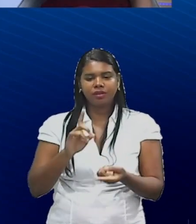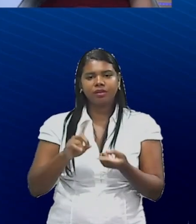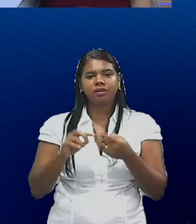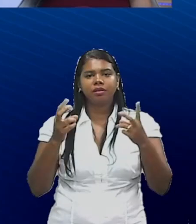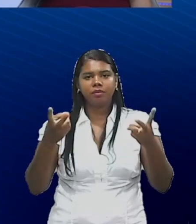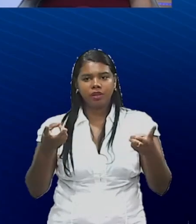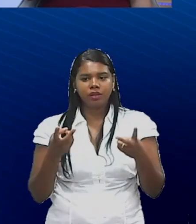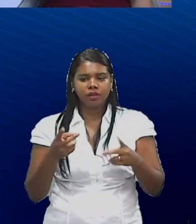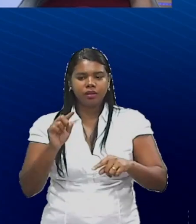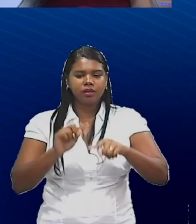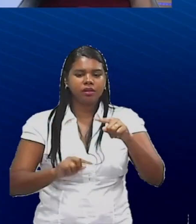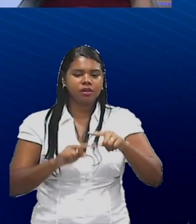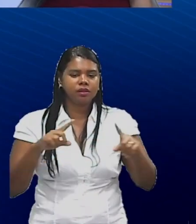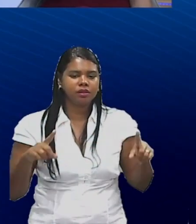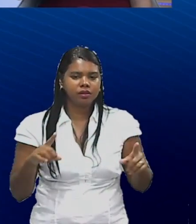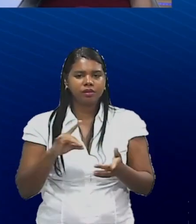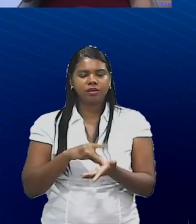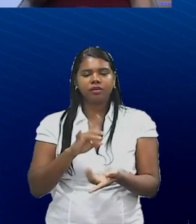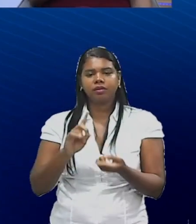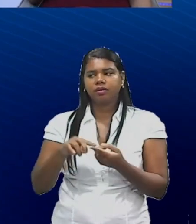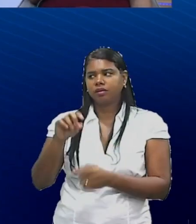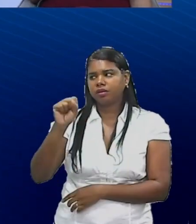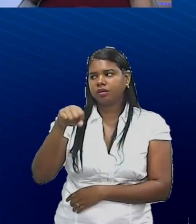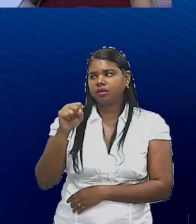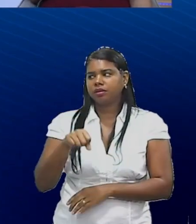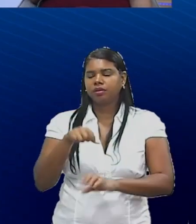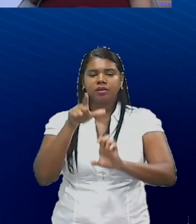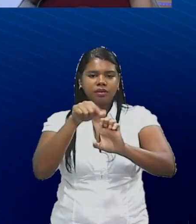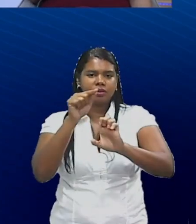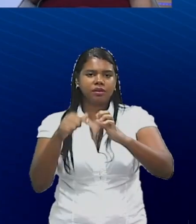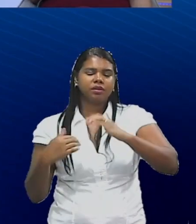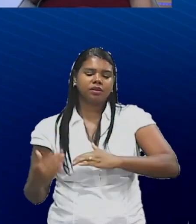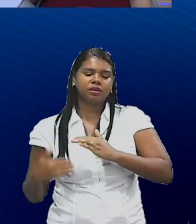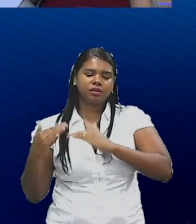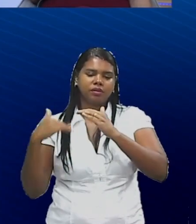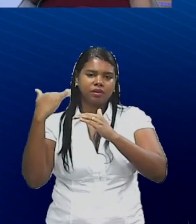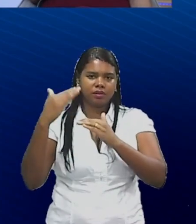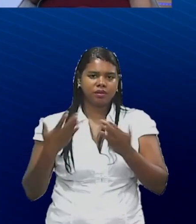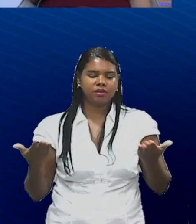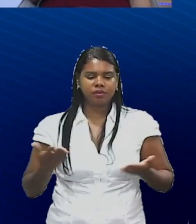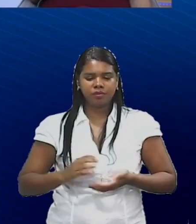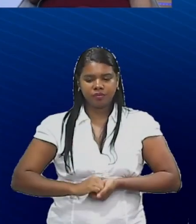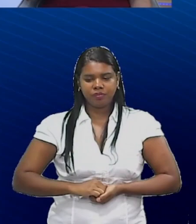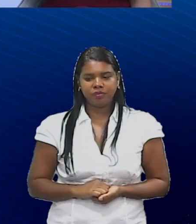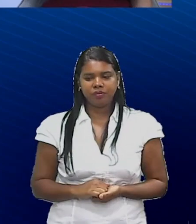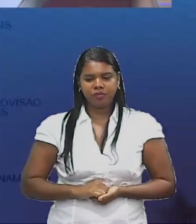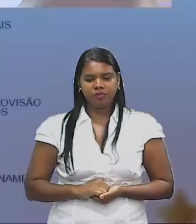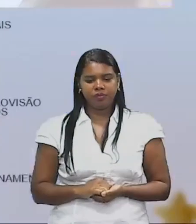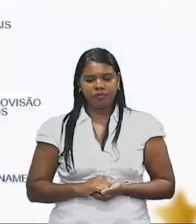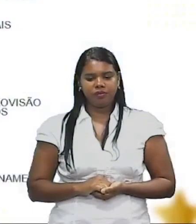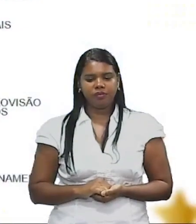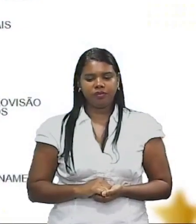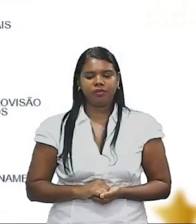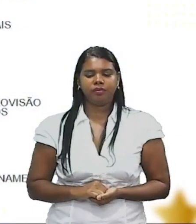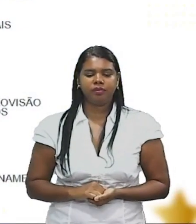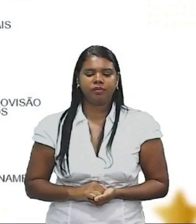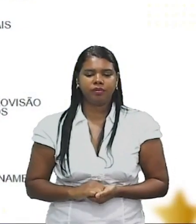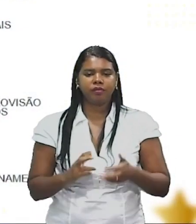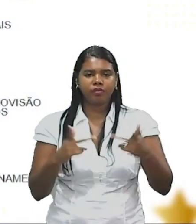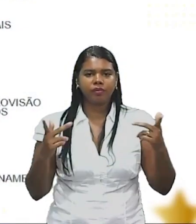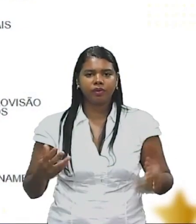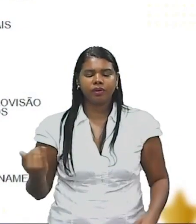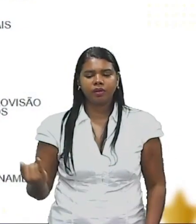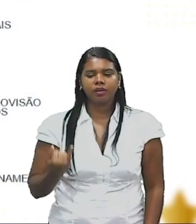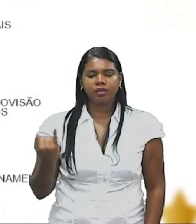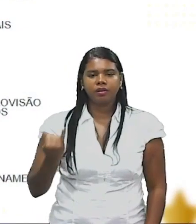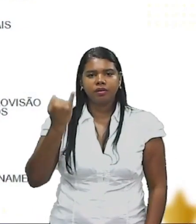o produto e assim a empresa vai evoluindo e crescendo no mercado, tá? Uma coisa importante,